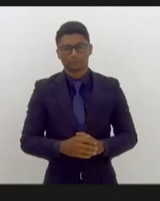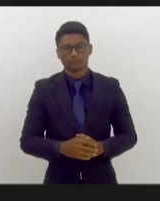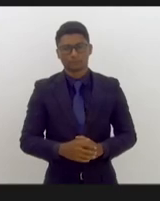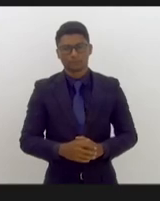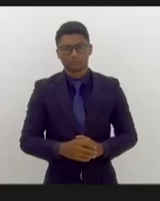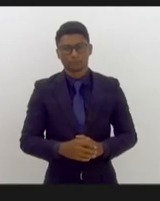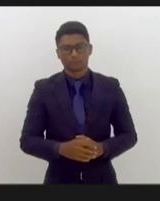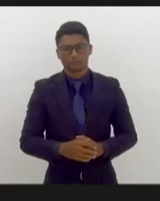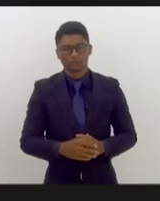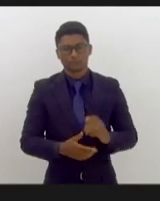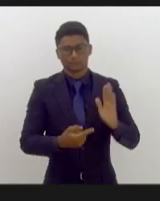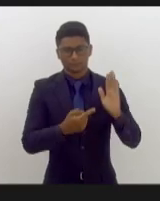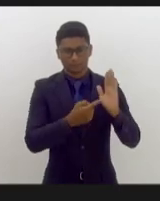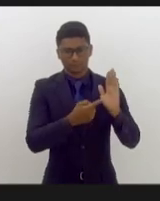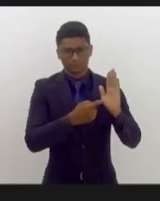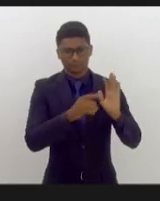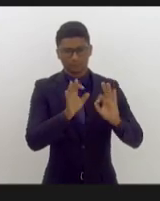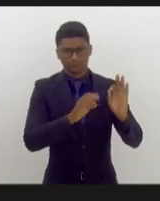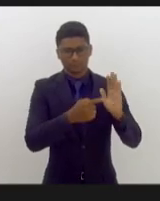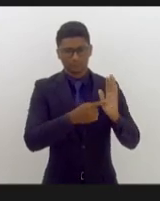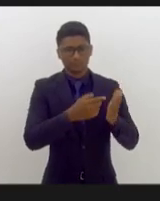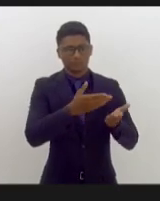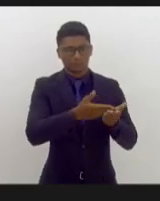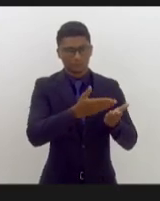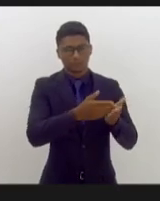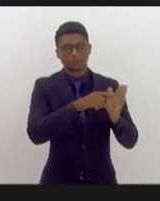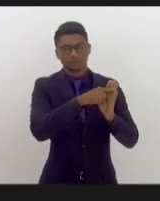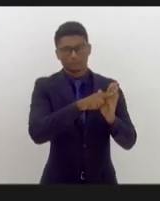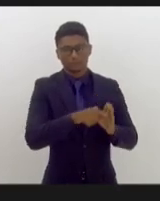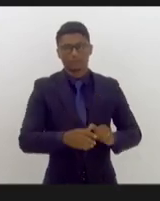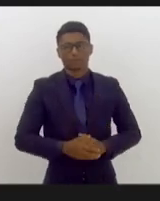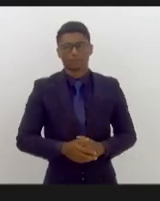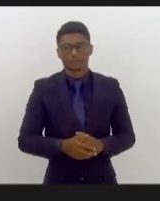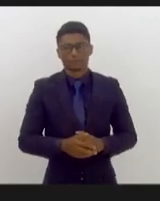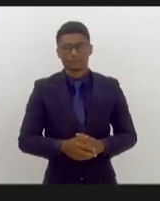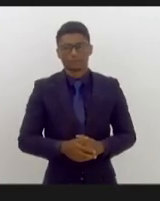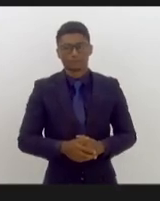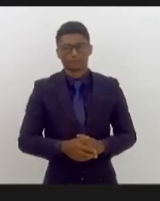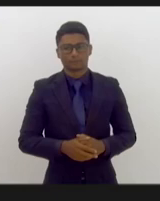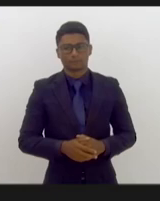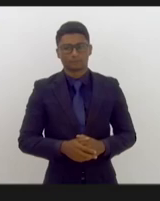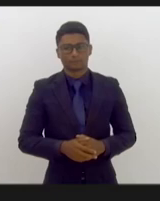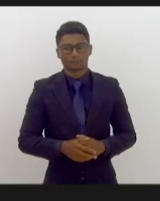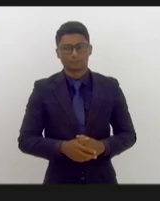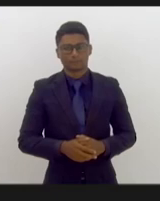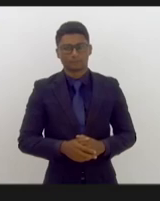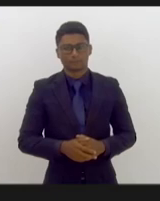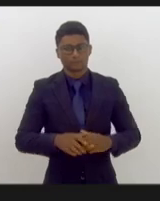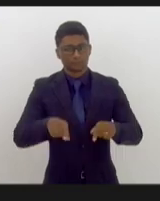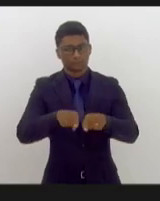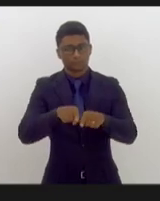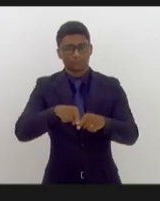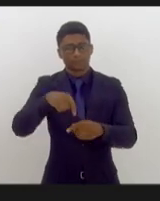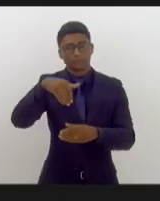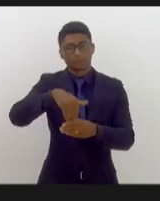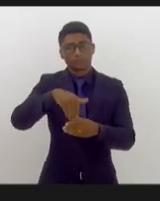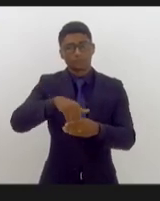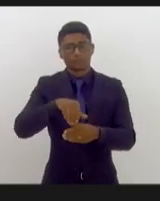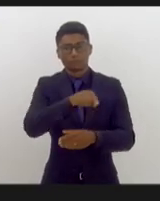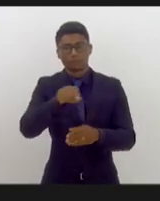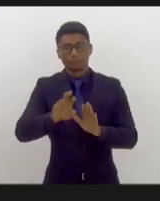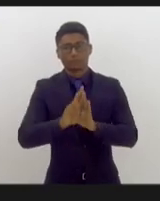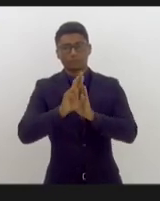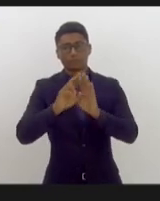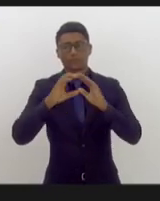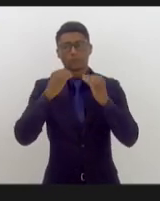revisita o nosso plano e estuda, e aí além da importância da eleição do representante do congresso que compõe o